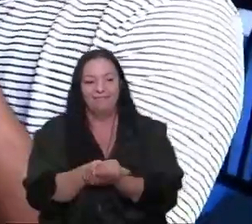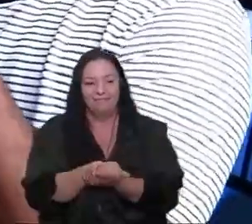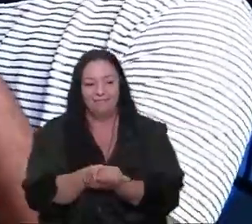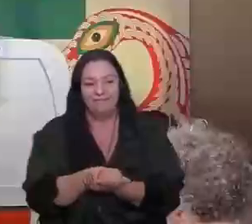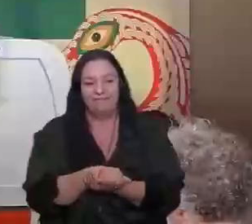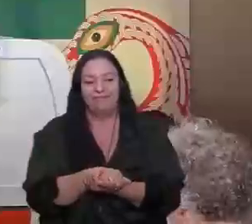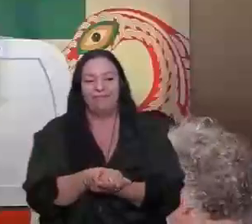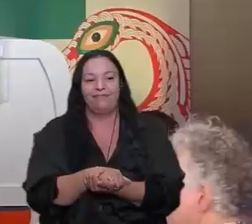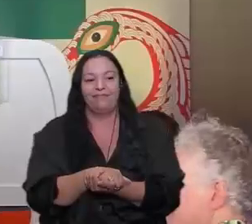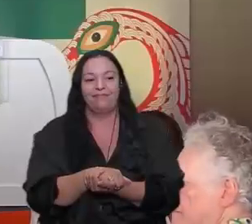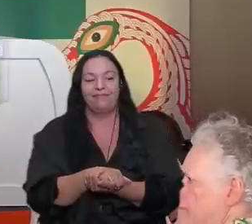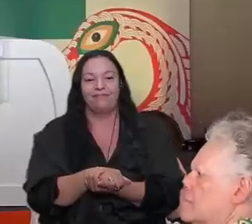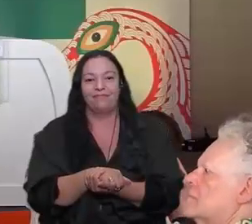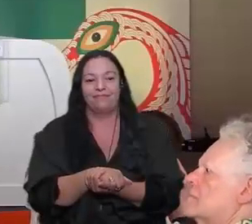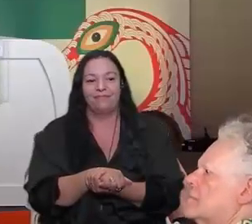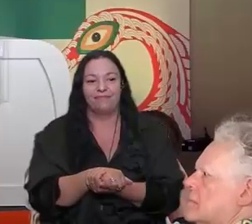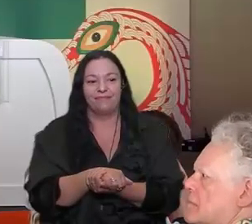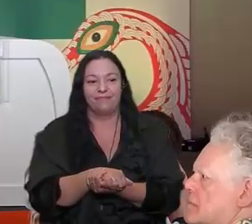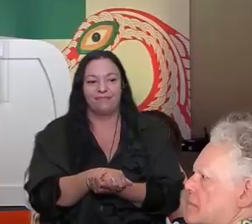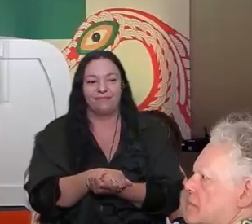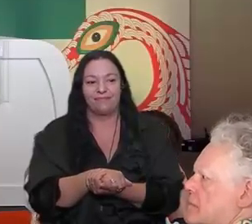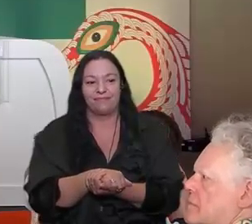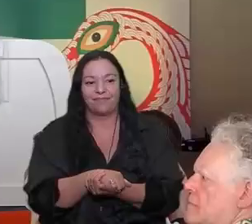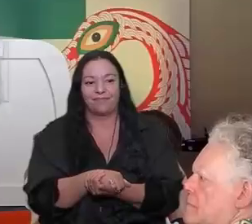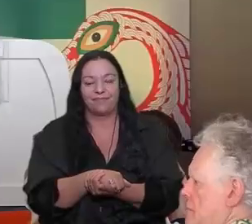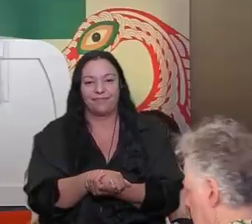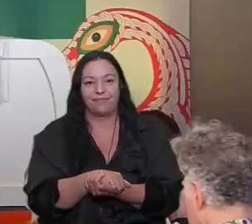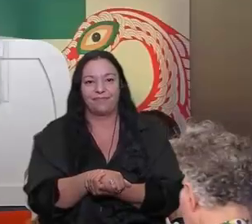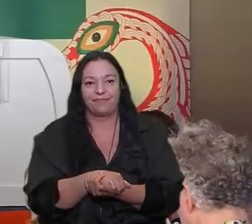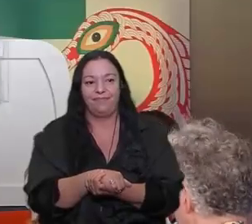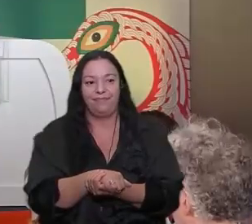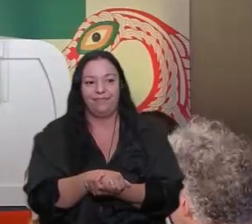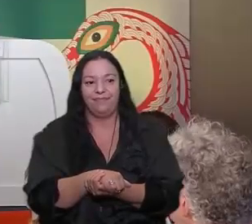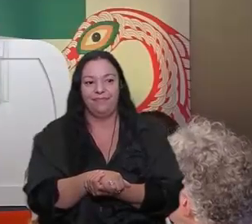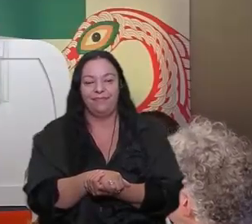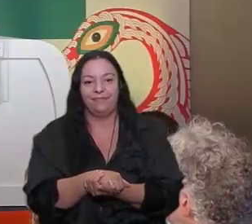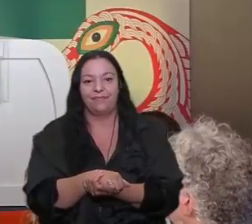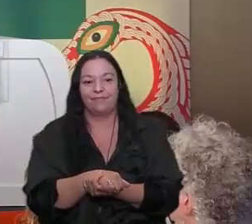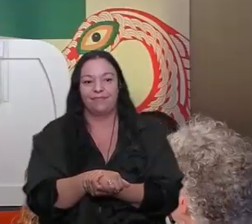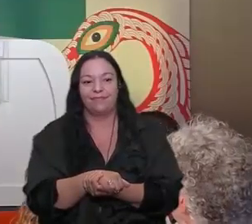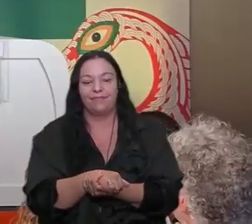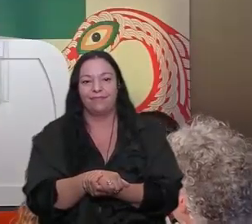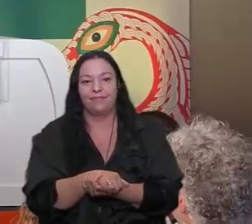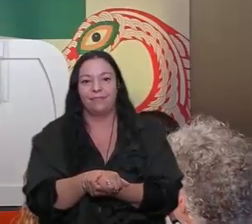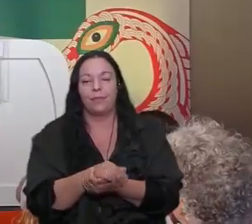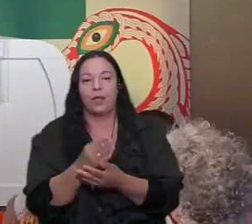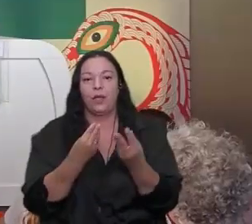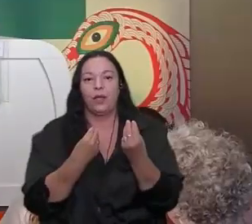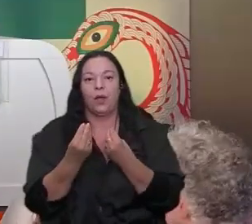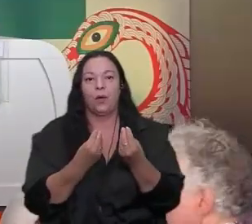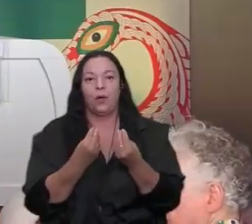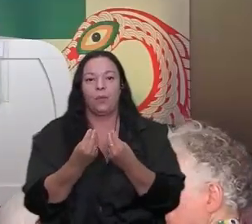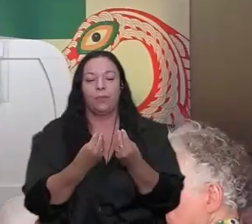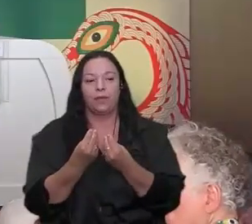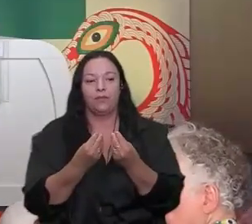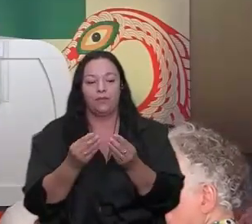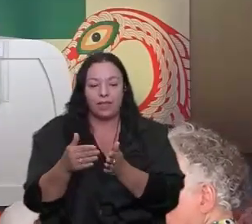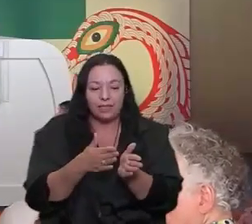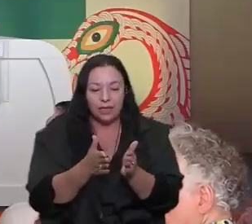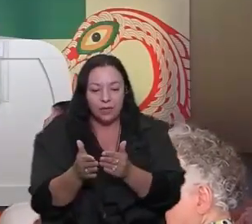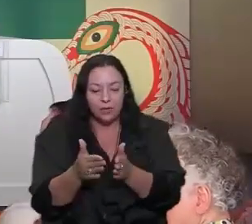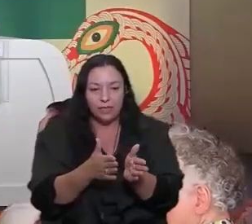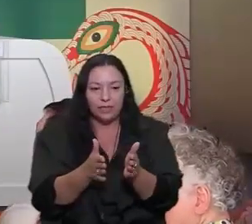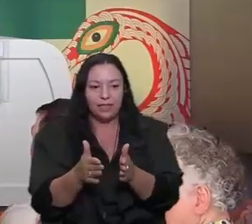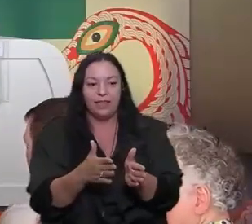Morgana, eu queria que você continuasse, mas já me falasse também o seguinte: como é que foi essa... Que encruzilhada